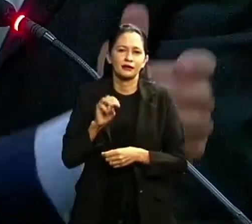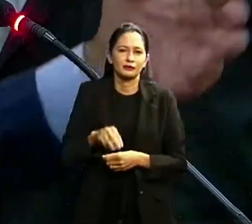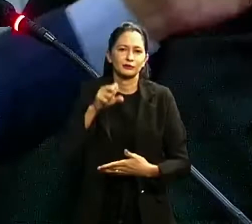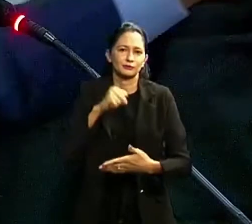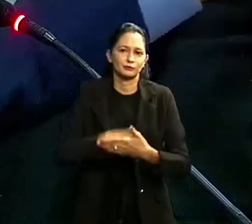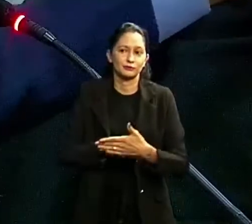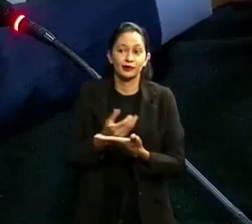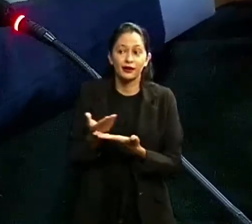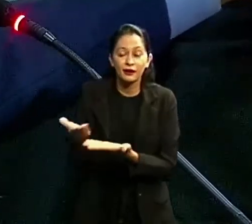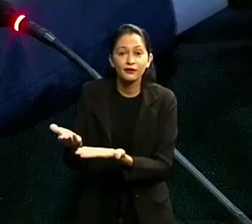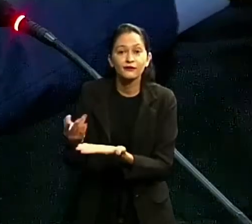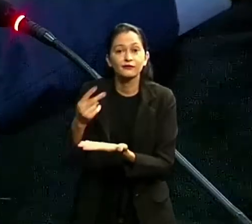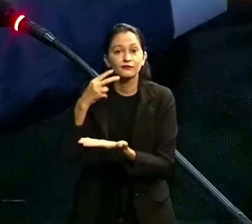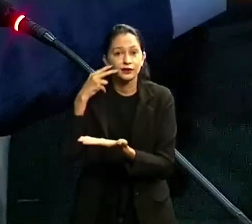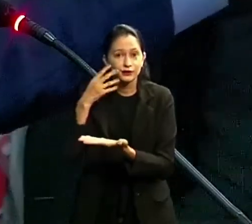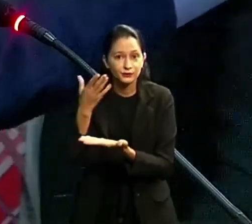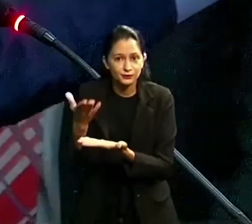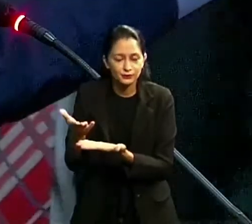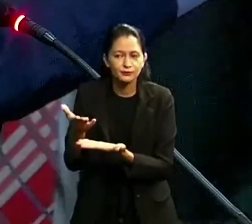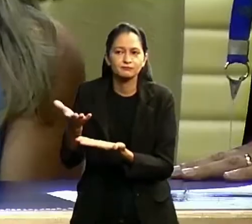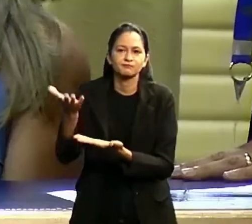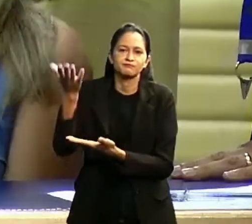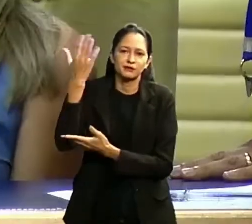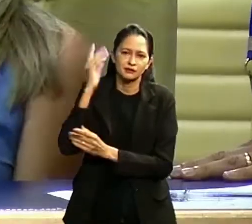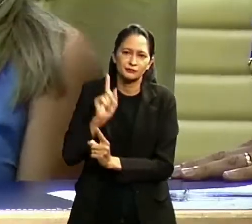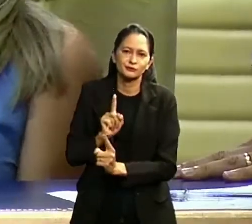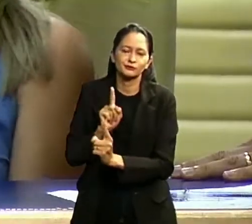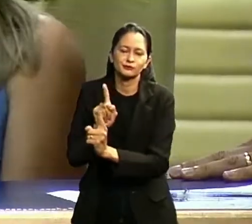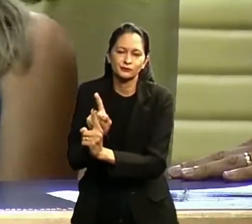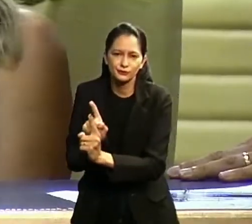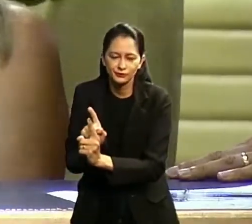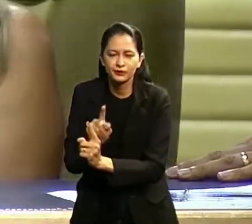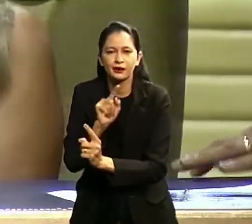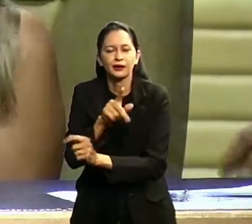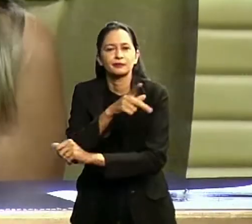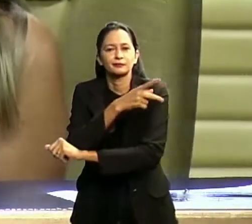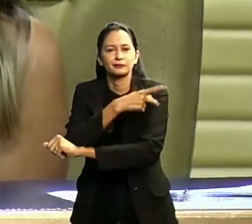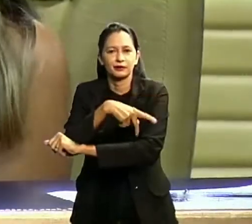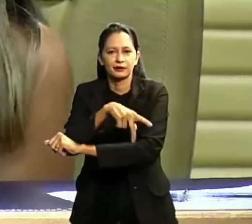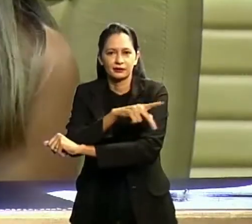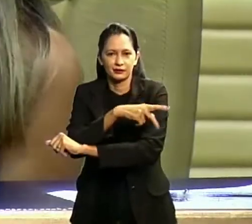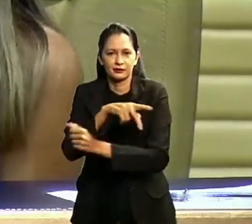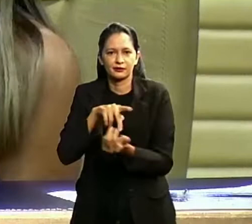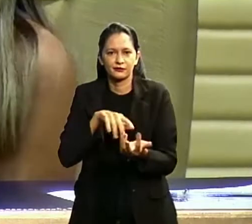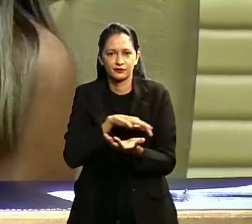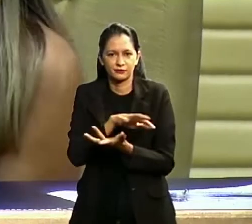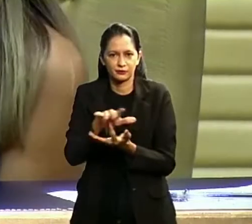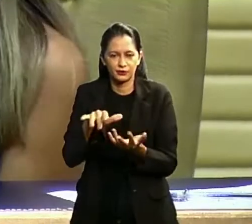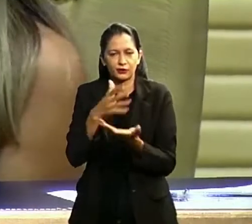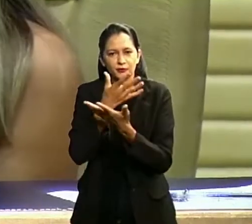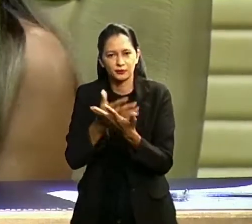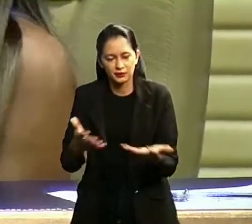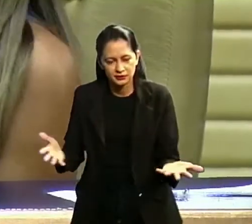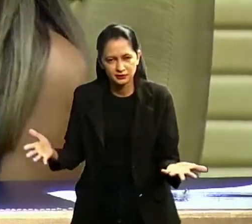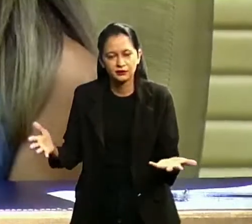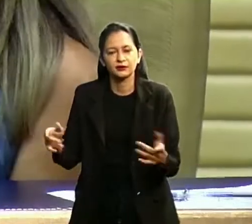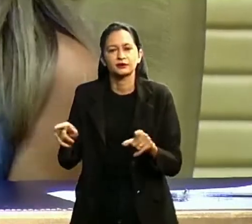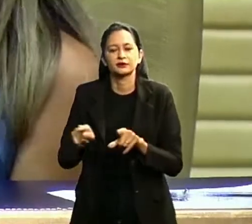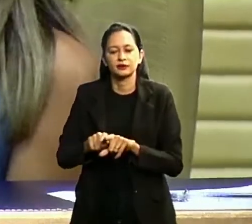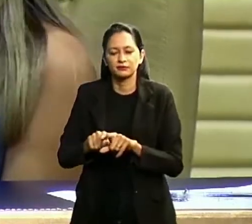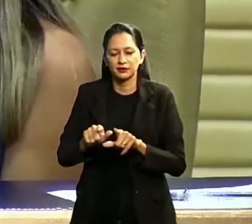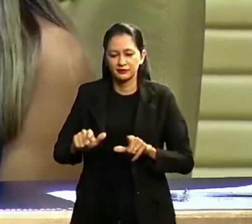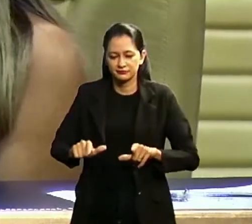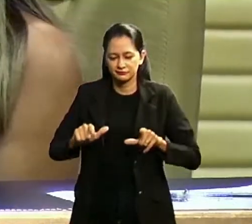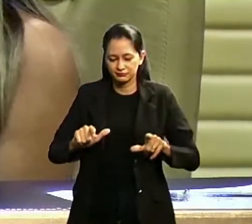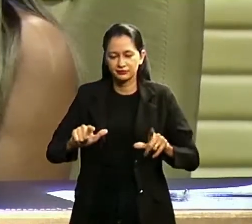Essa ilustre vereadora, eu tive o prazer de encontrar com ela no Parque Flamboyant, na comemoração, na entrega do meu título de cidadania